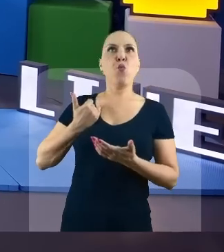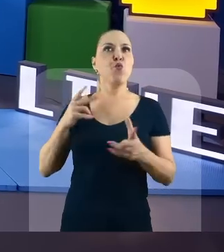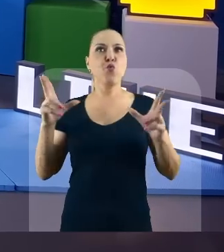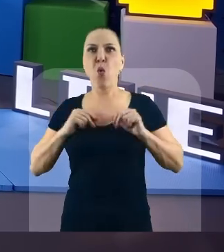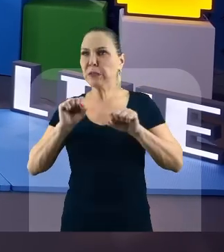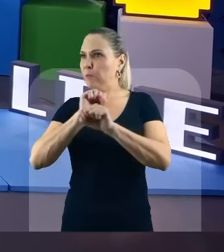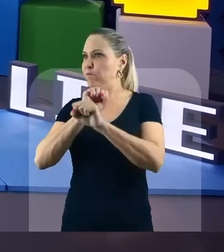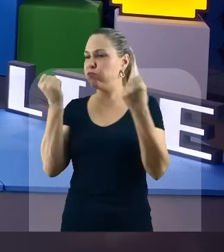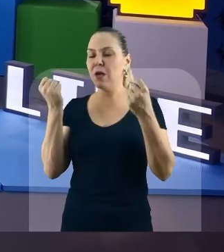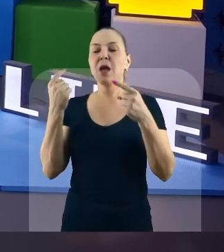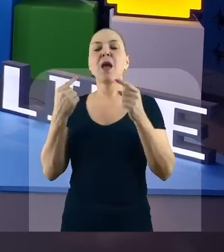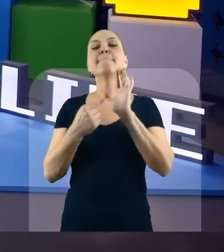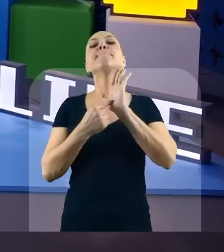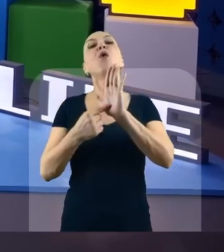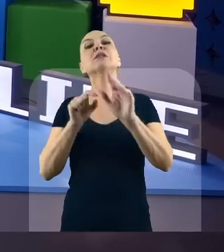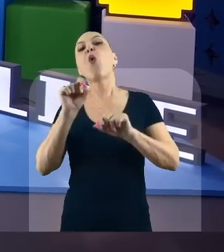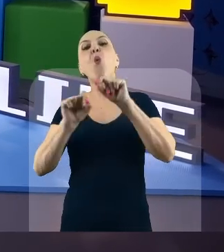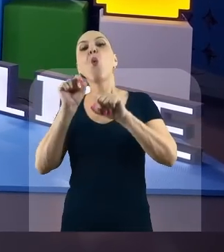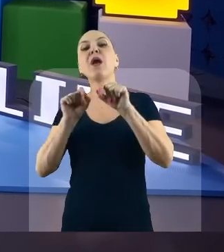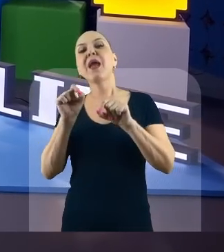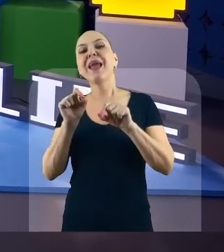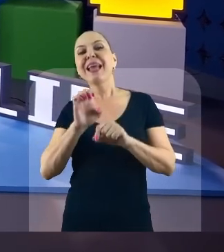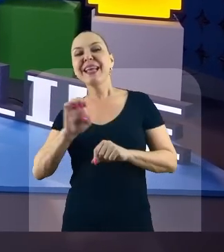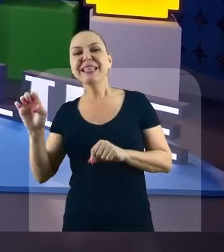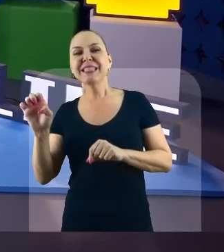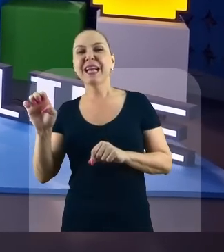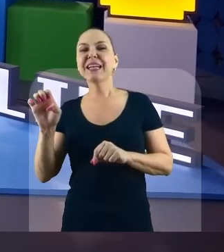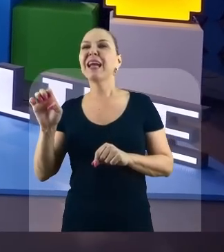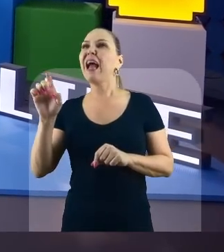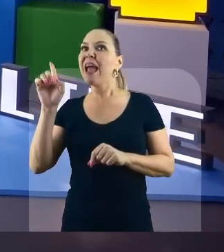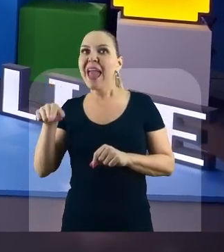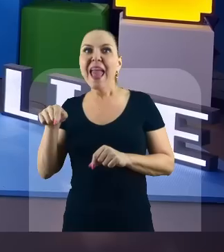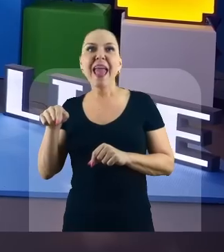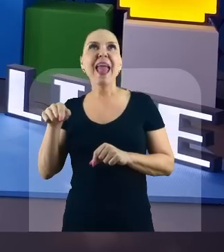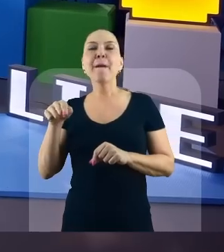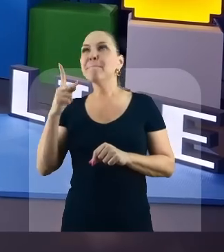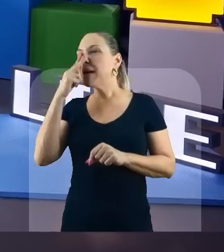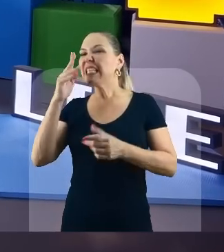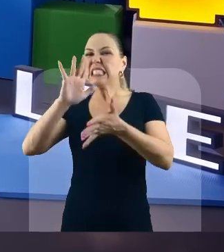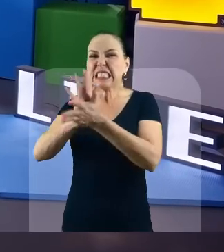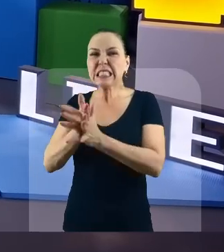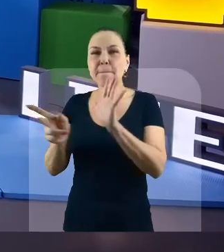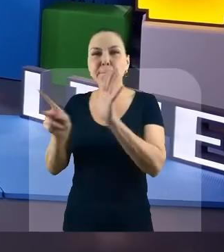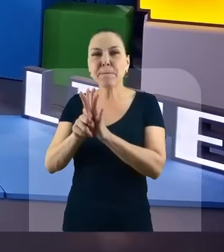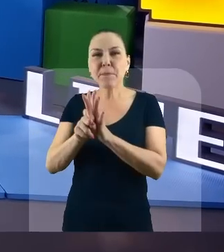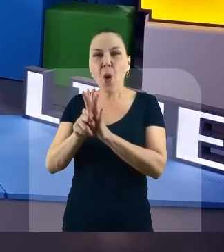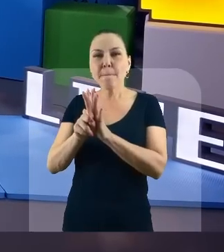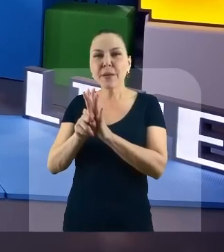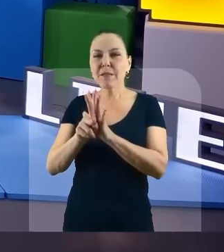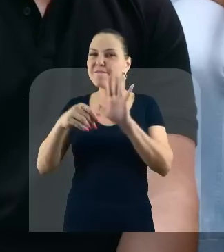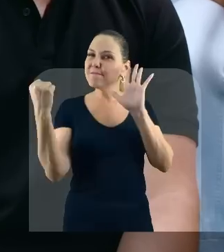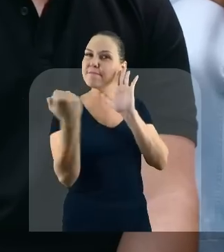revoltado, porque essa é mais uma demonstração de como a esquerda, ela sim, tem um racismo embutido na própria